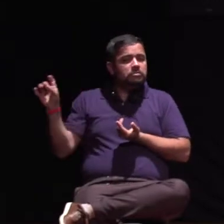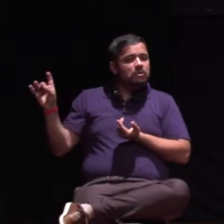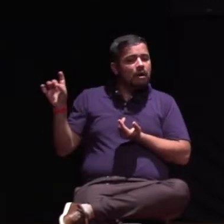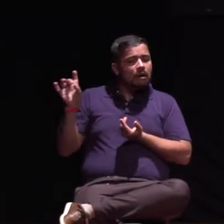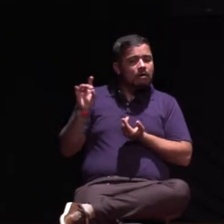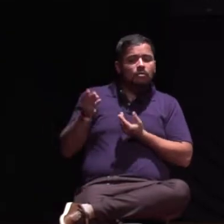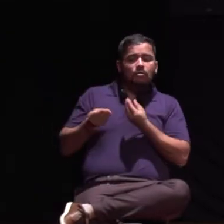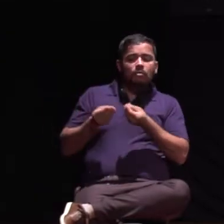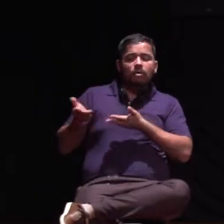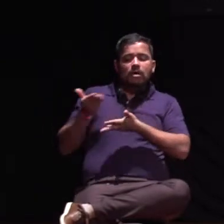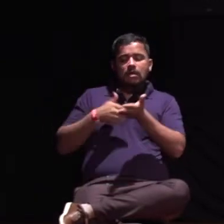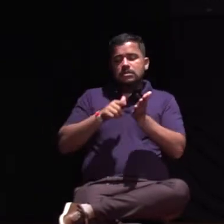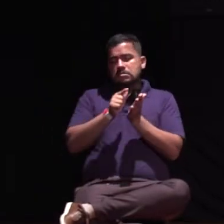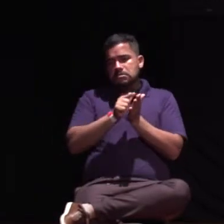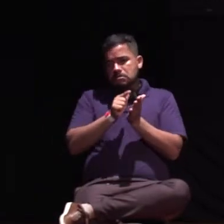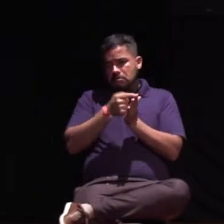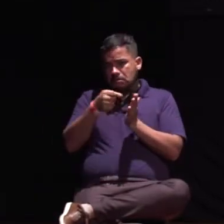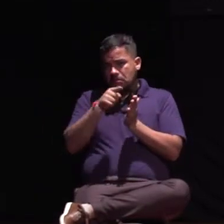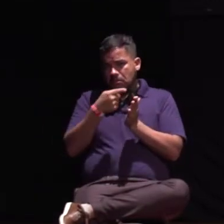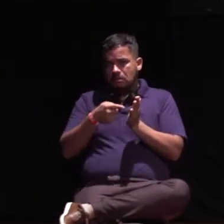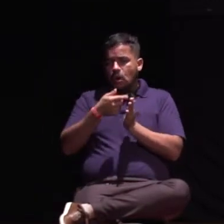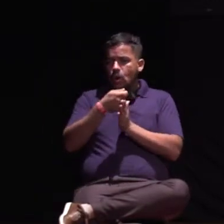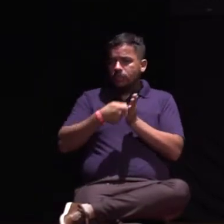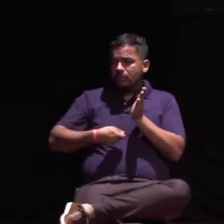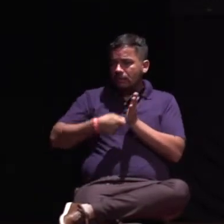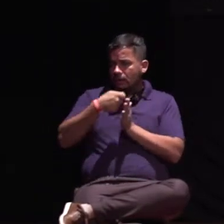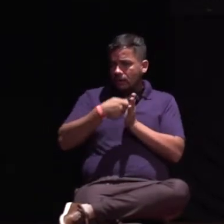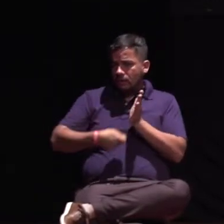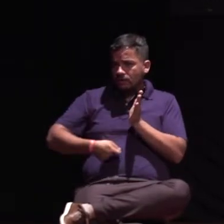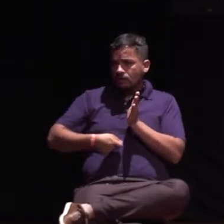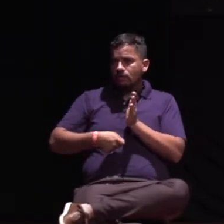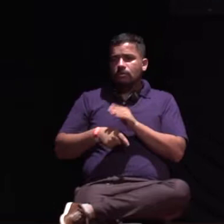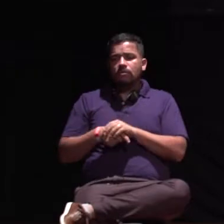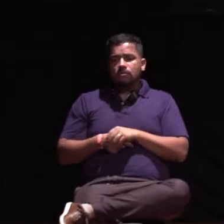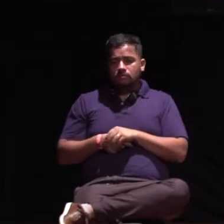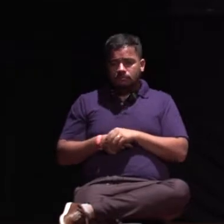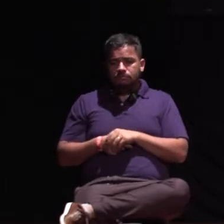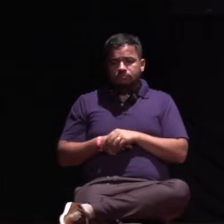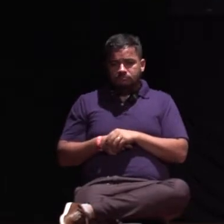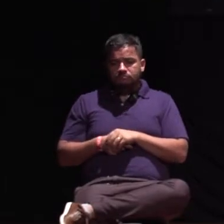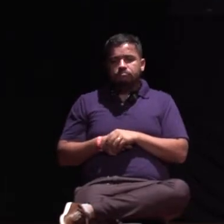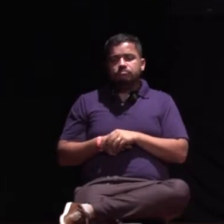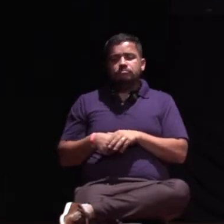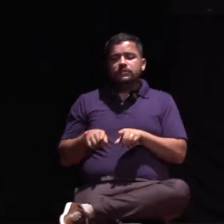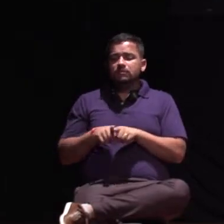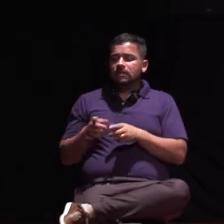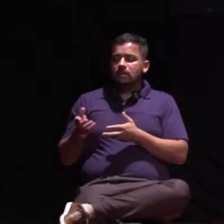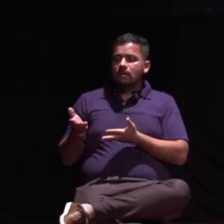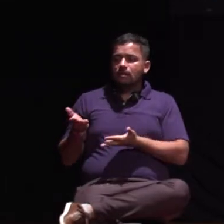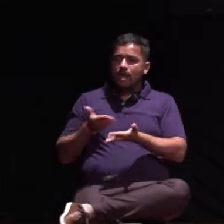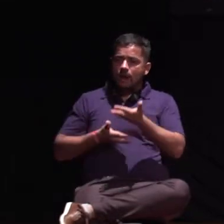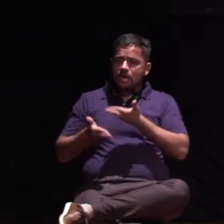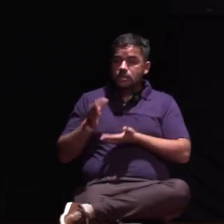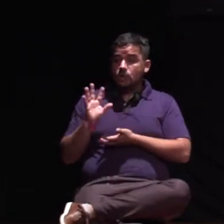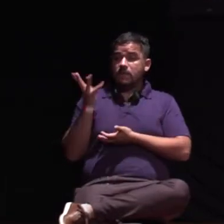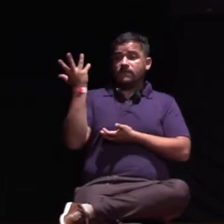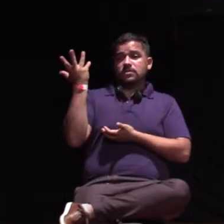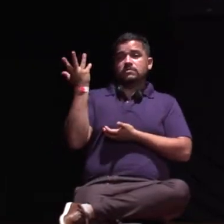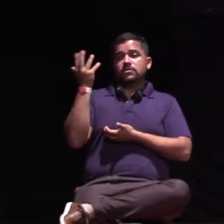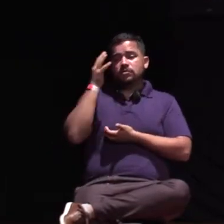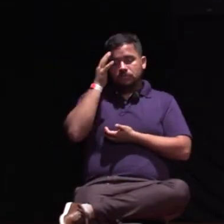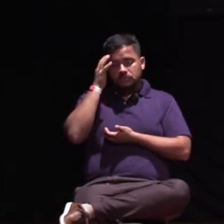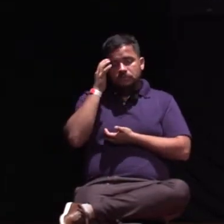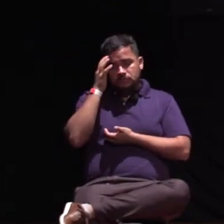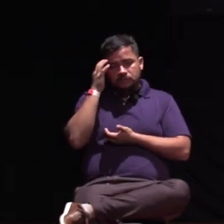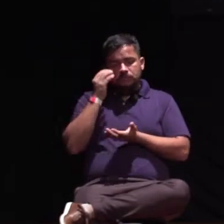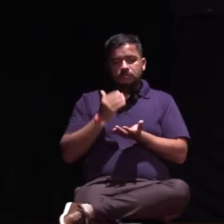entre partitura, roteiro, predeterminado, e essa relação com o imprevisível,